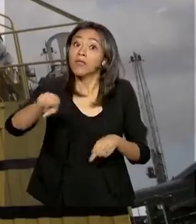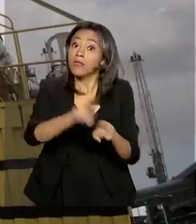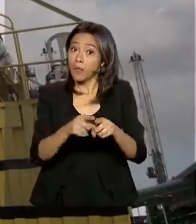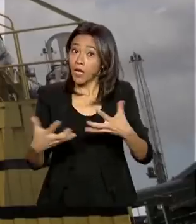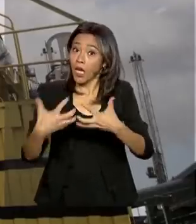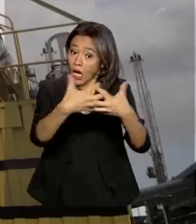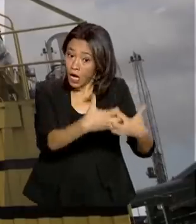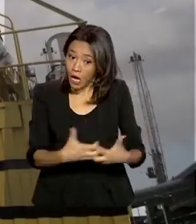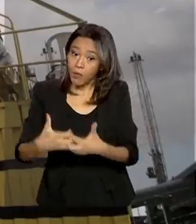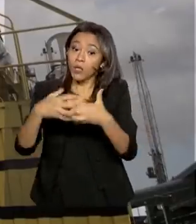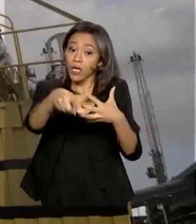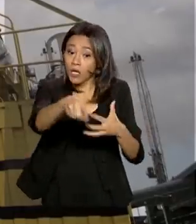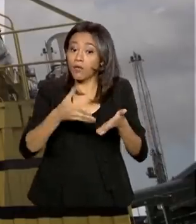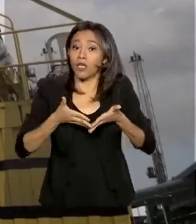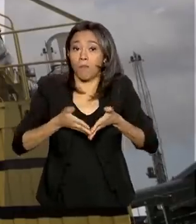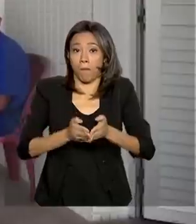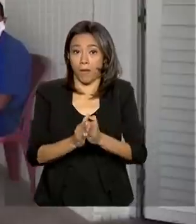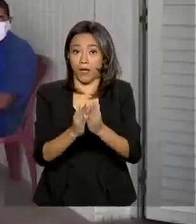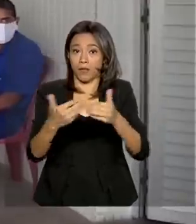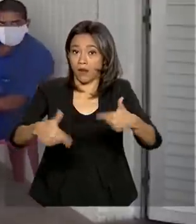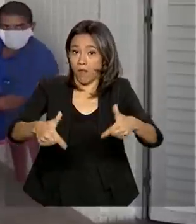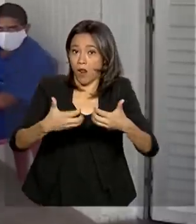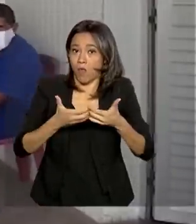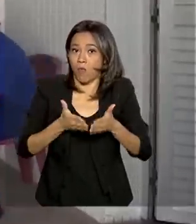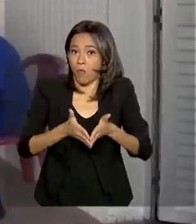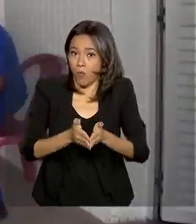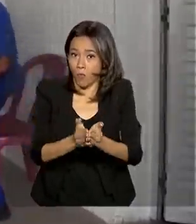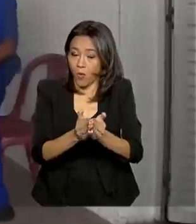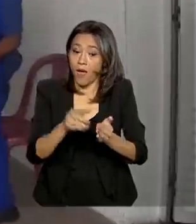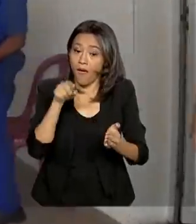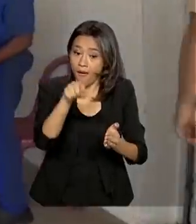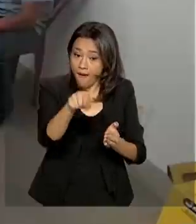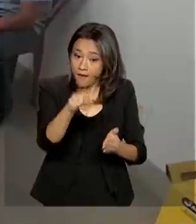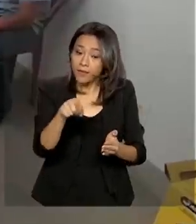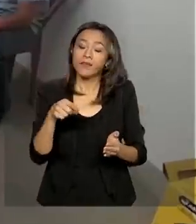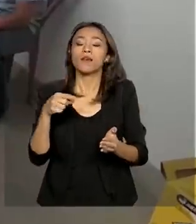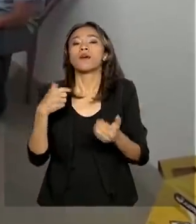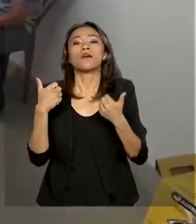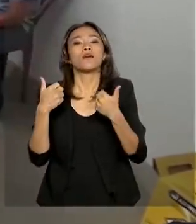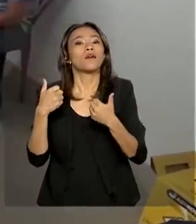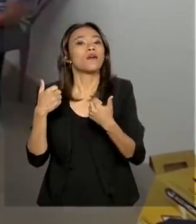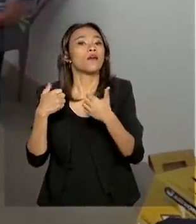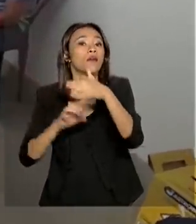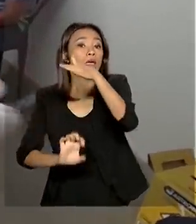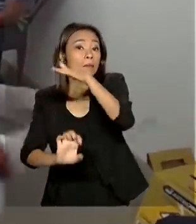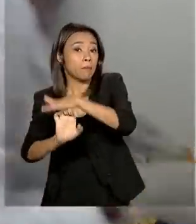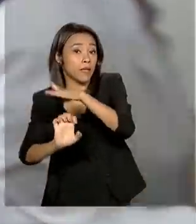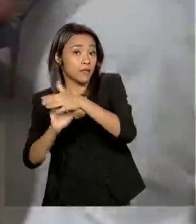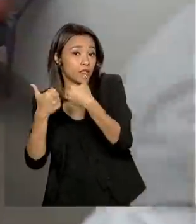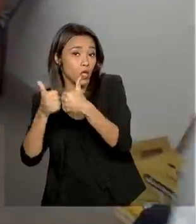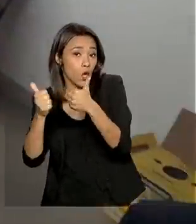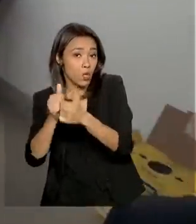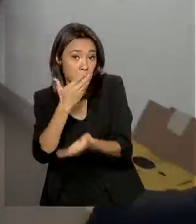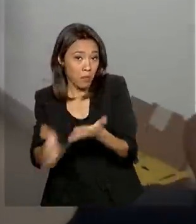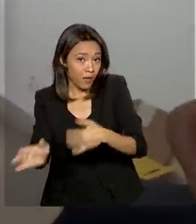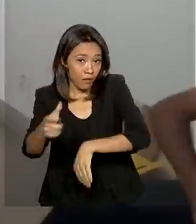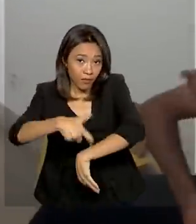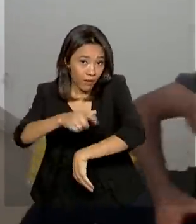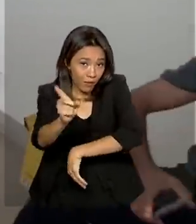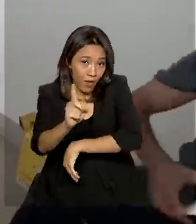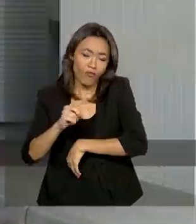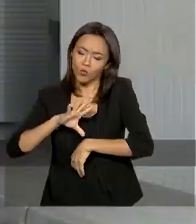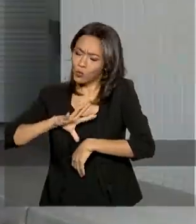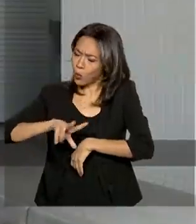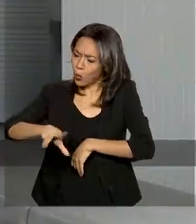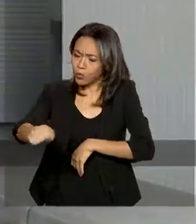e portuários também estão na lista. Esta empresa de transporte coletivo não perdeu tempo e vacinou todo o seu